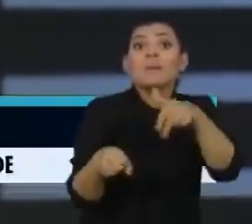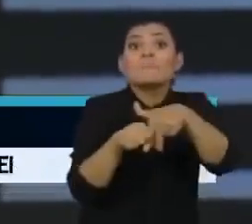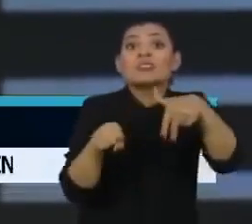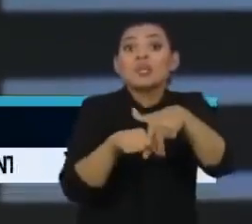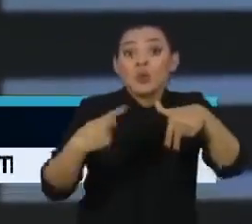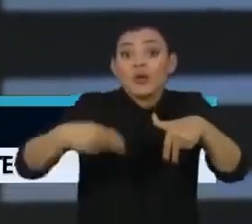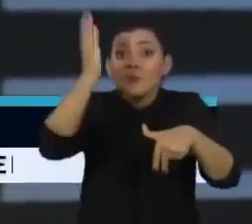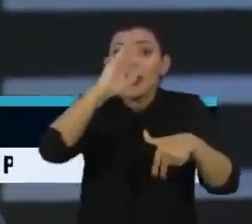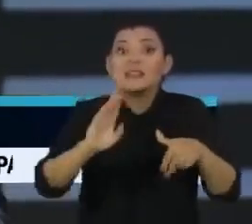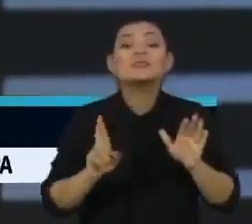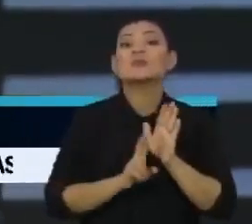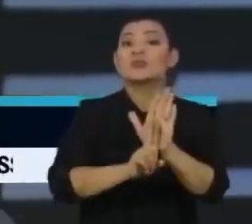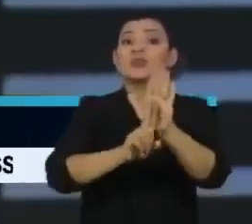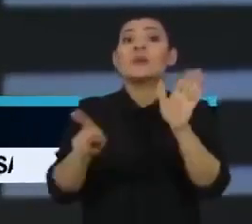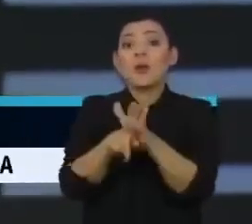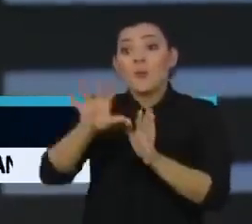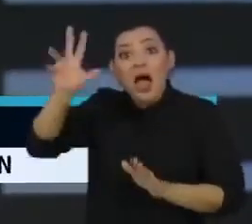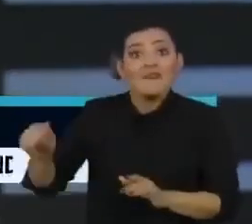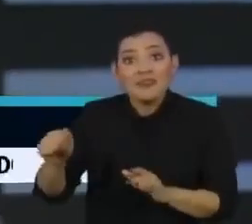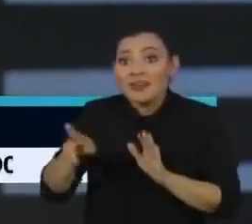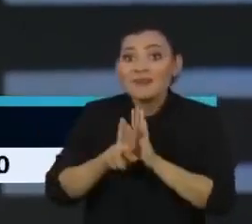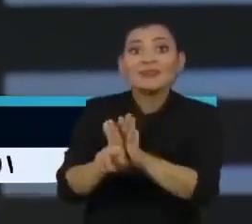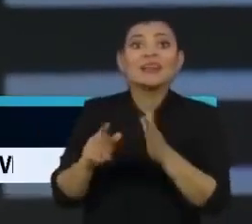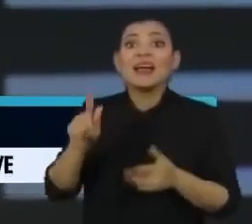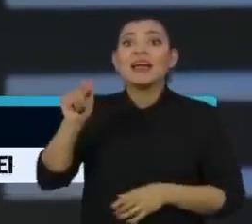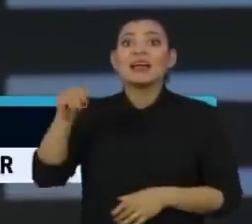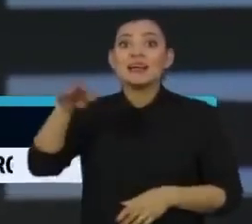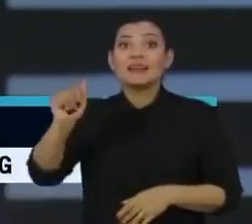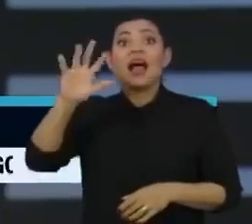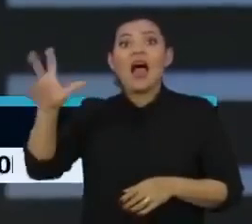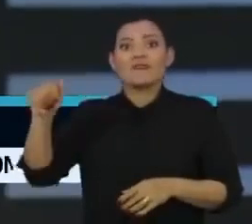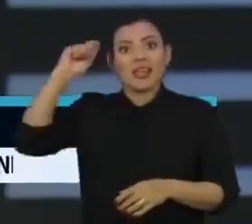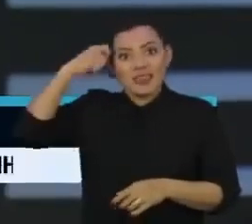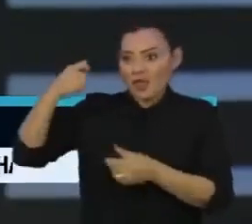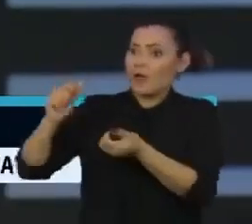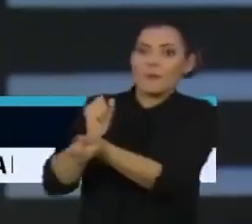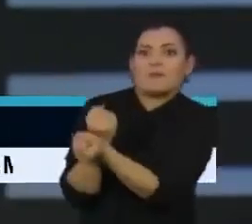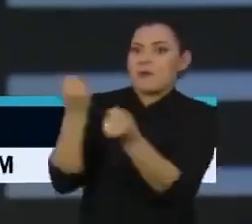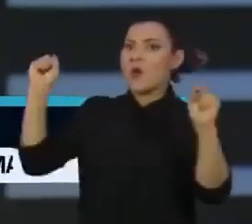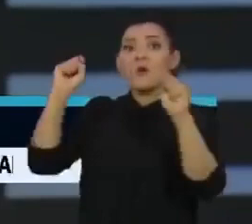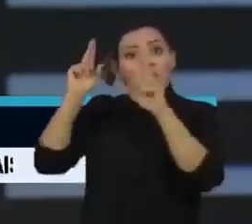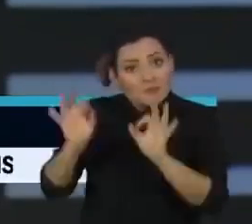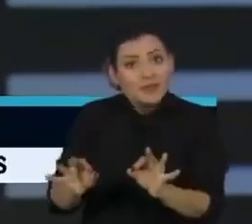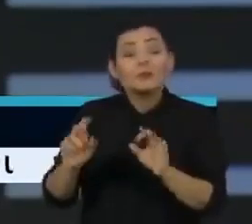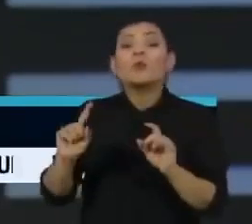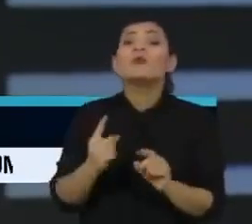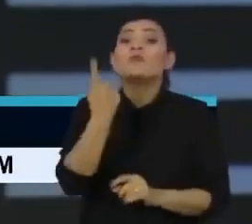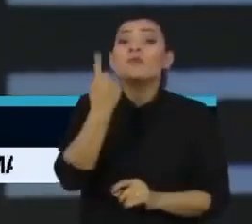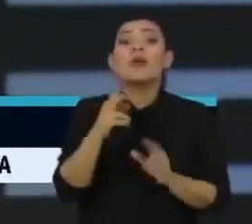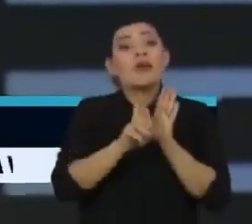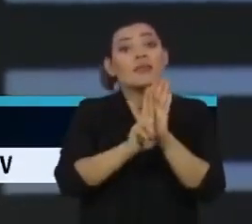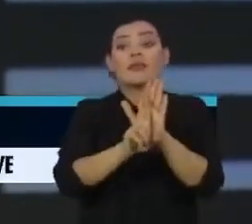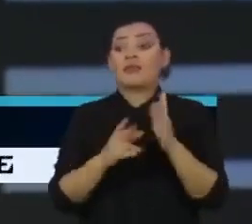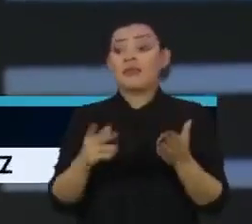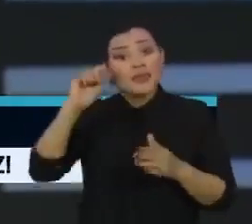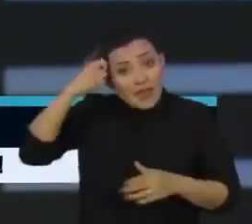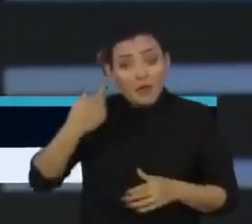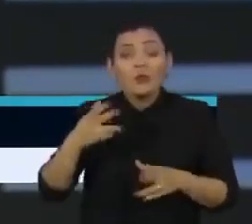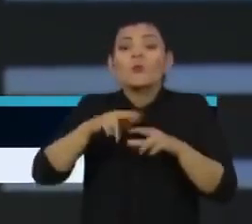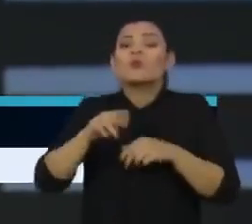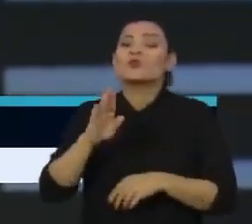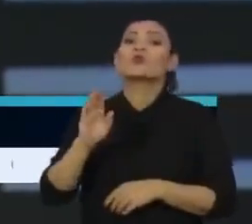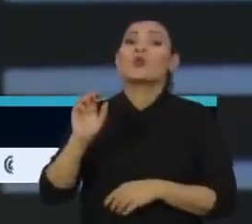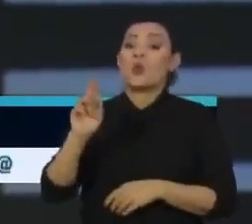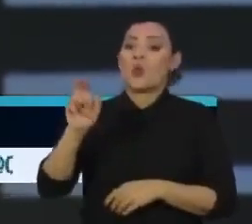um simbolismo, que Gana inaugurava aquele momento da libertação da África Negra, o Raimundo Souza Dantas, o negro, nomeou Rubem Braga, o